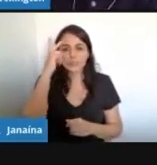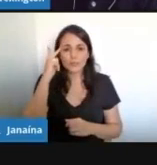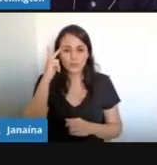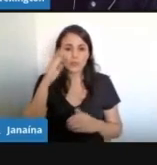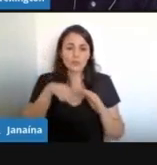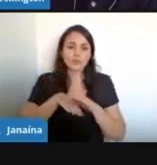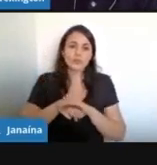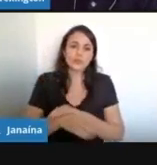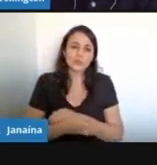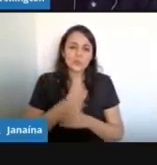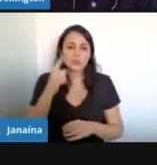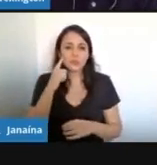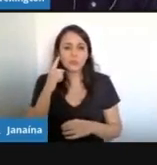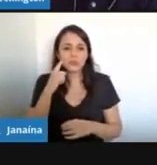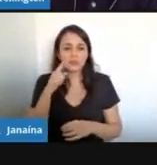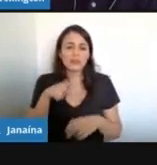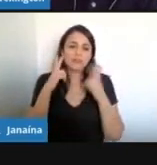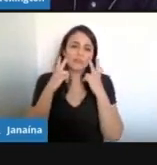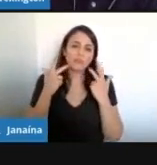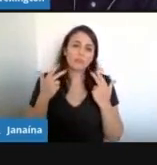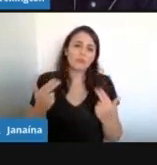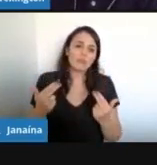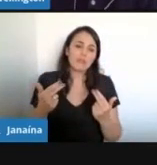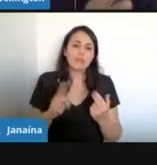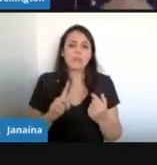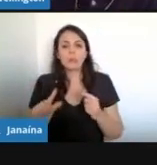relativizar os casos de Covid, né? Que falam assim,